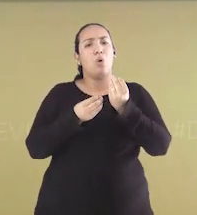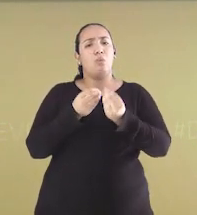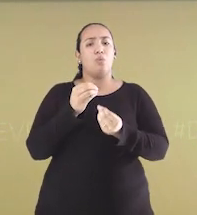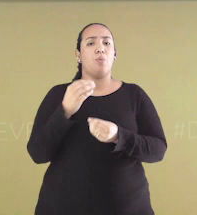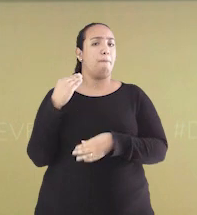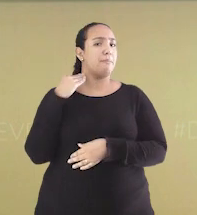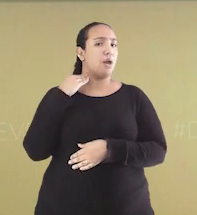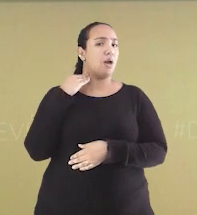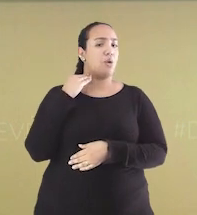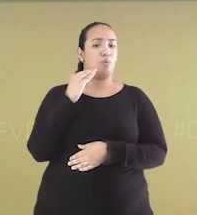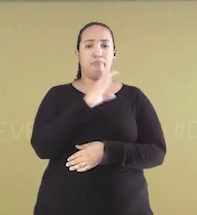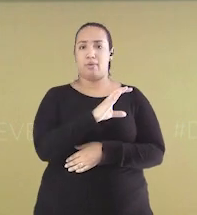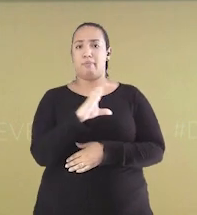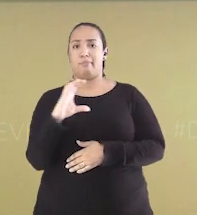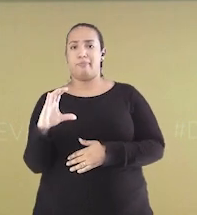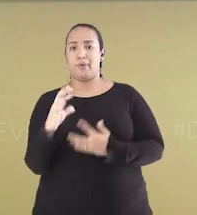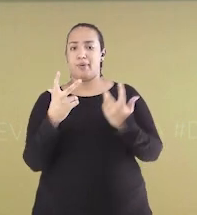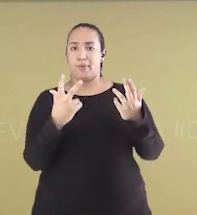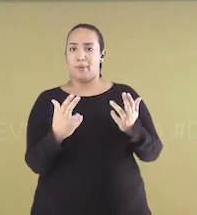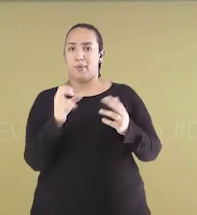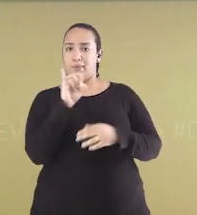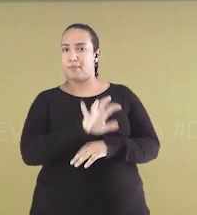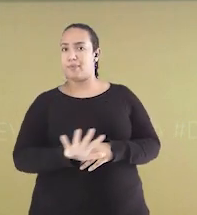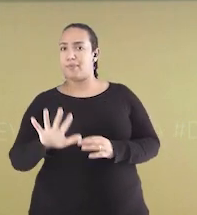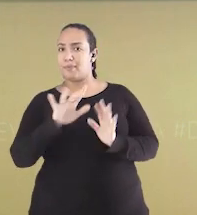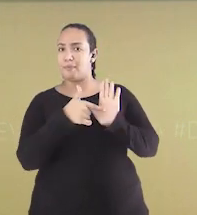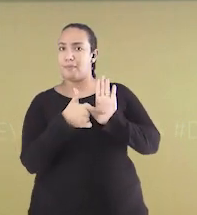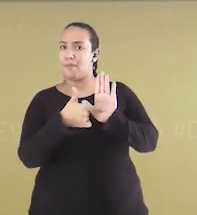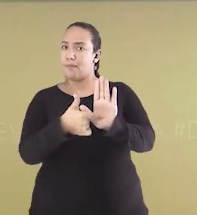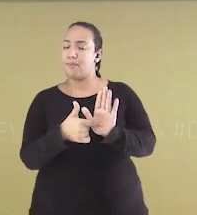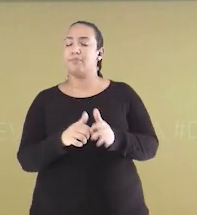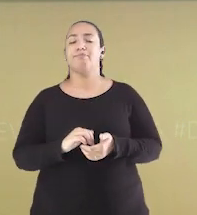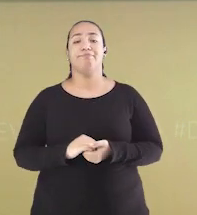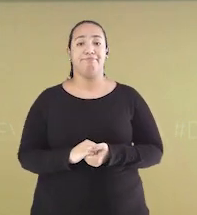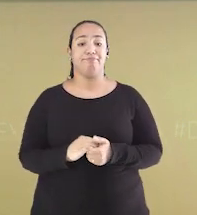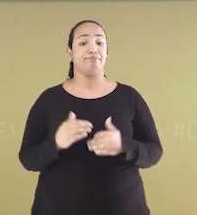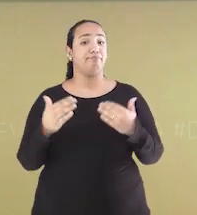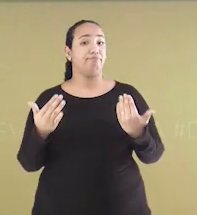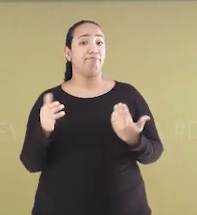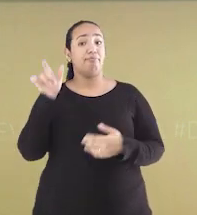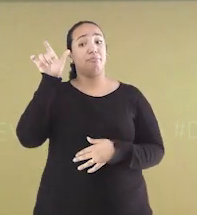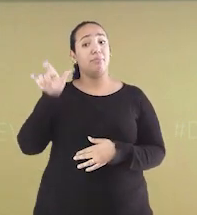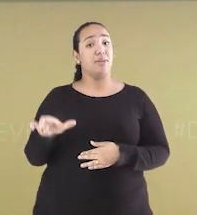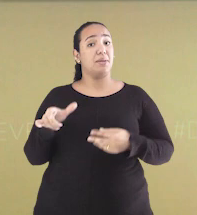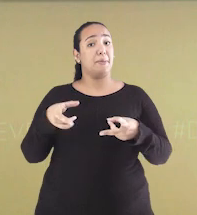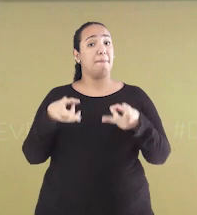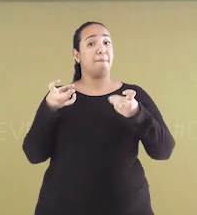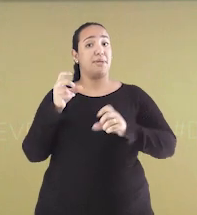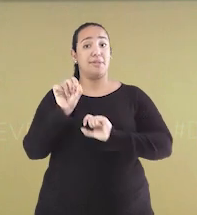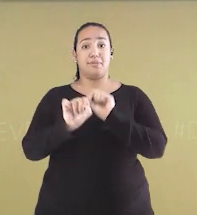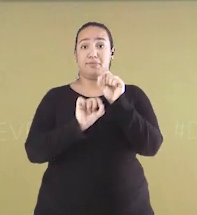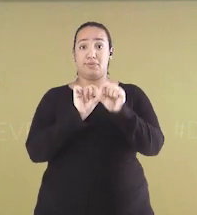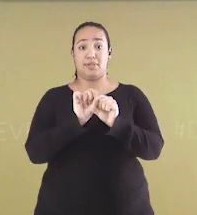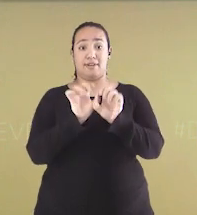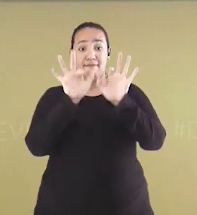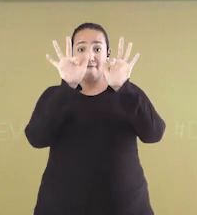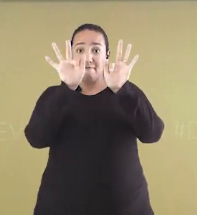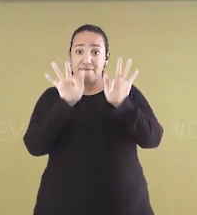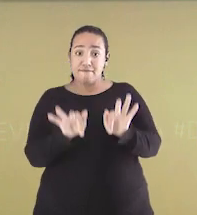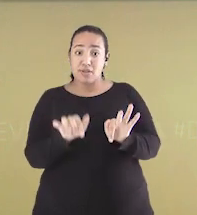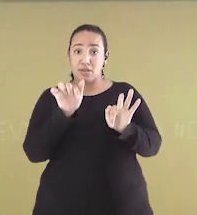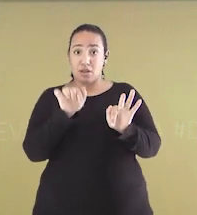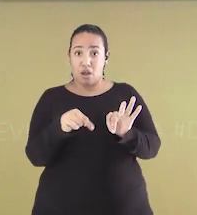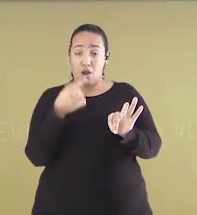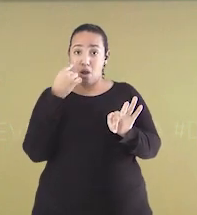sua conta corrente, como aparece aqui na tela. E ele percebeu que no final desse demonstrativo